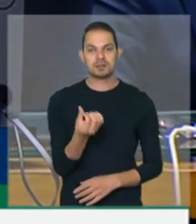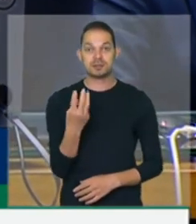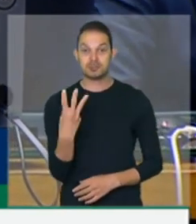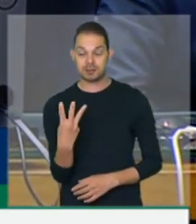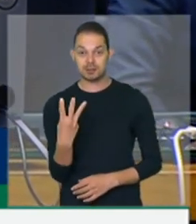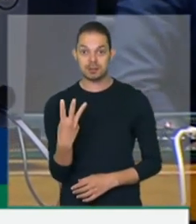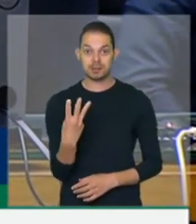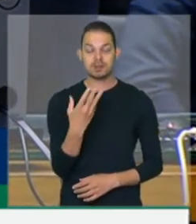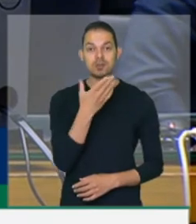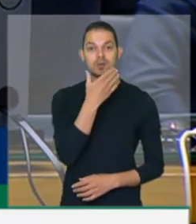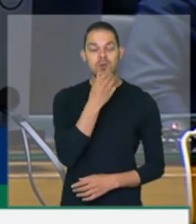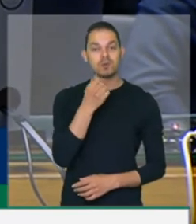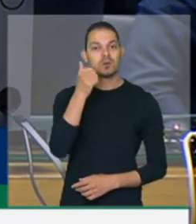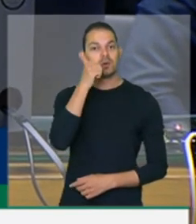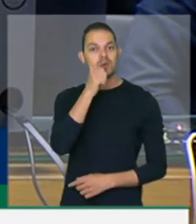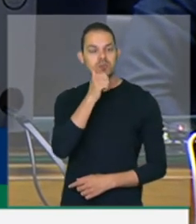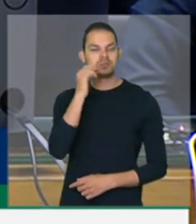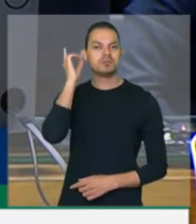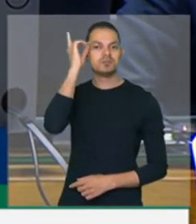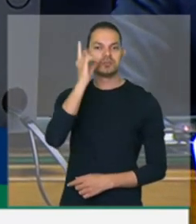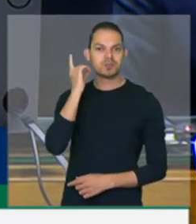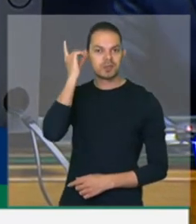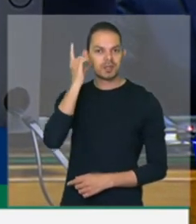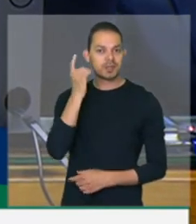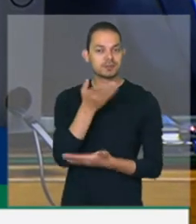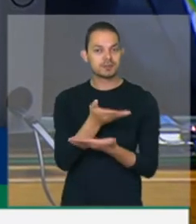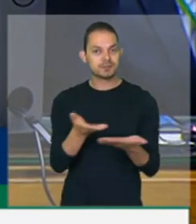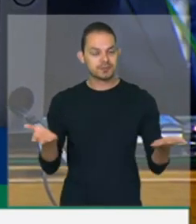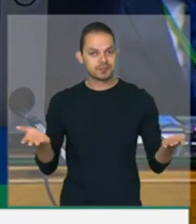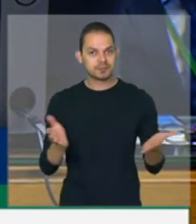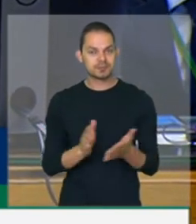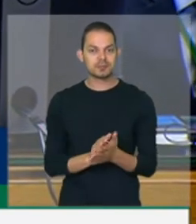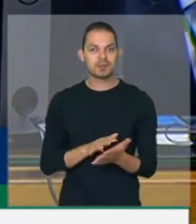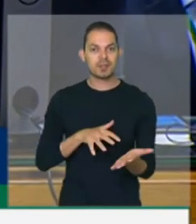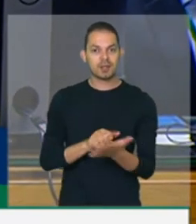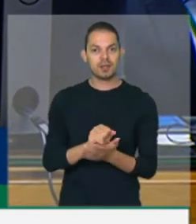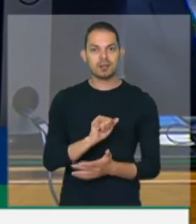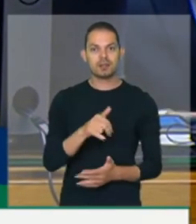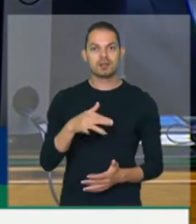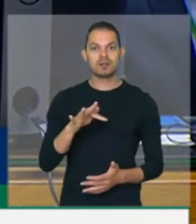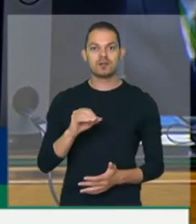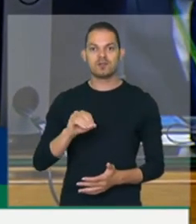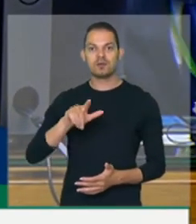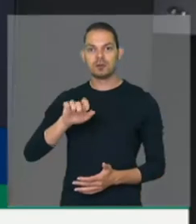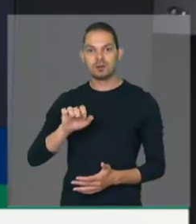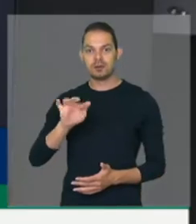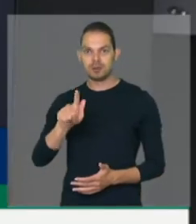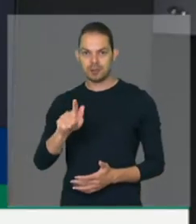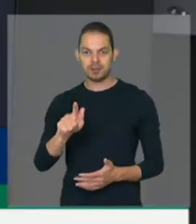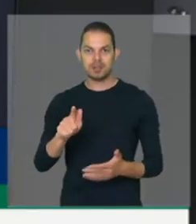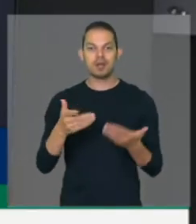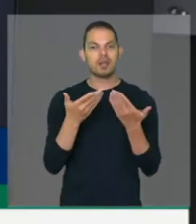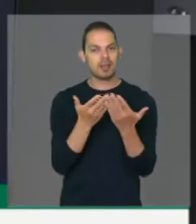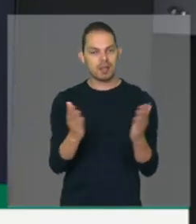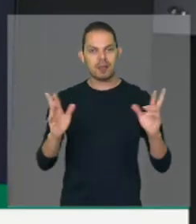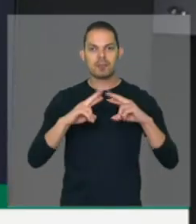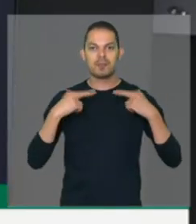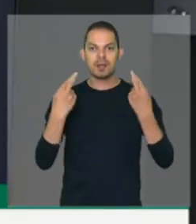363 senhores e senhoras deputados no Inforleg parlamentar. Está aberta a